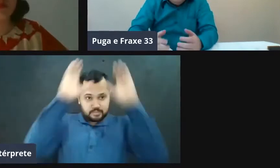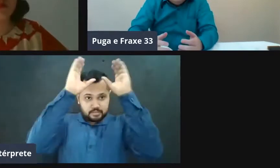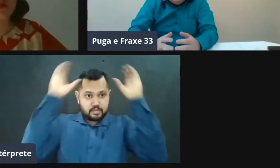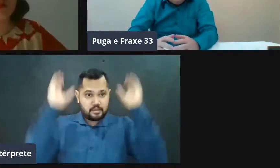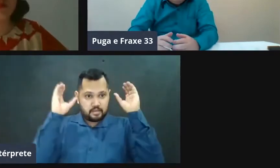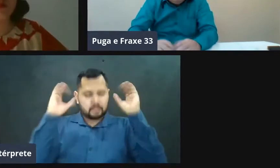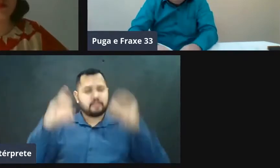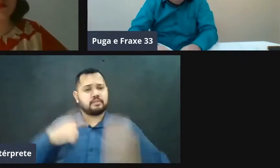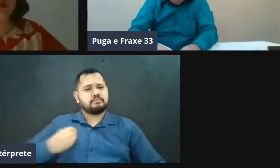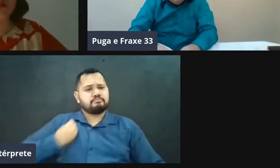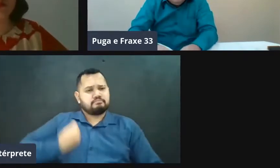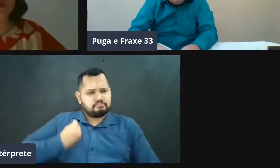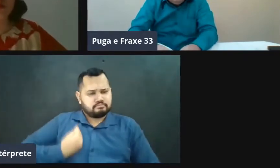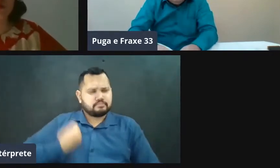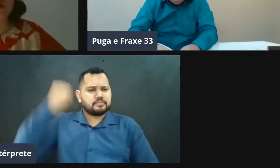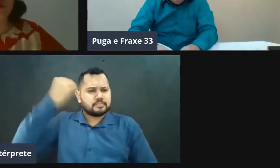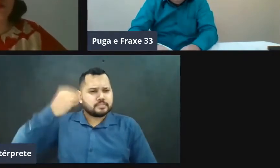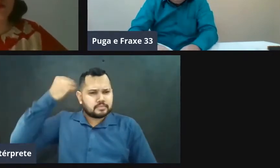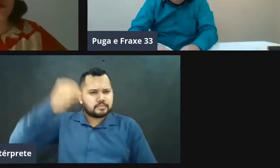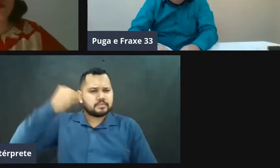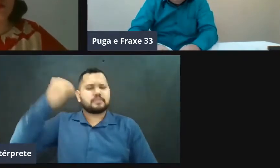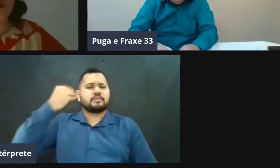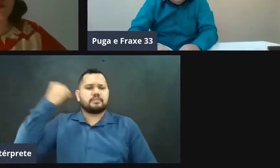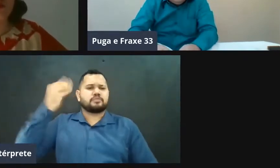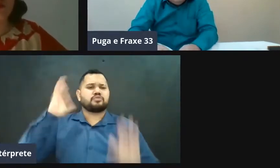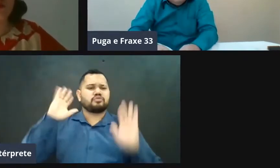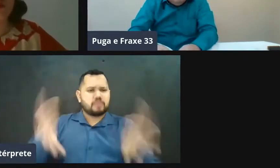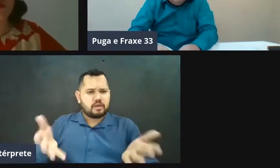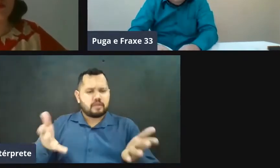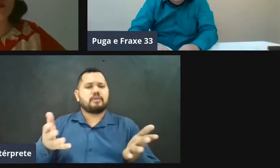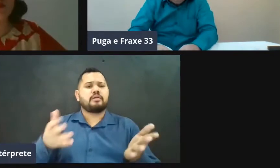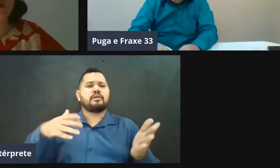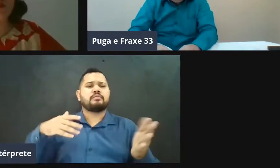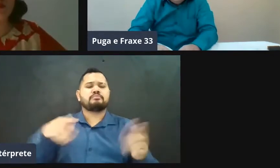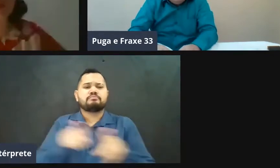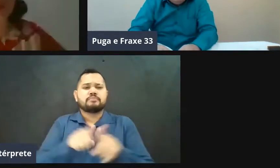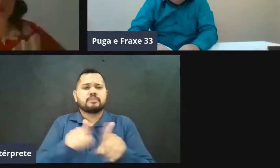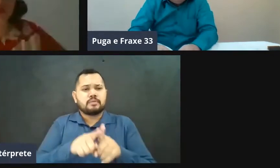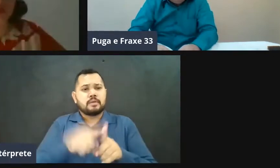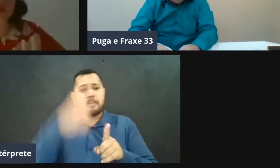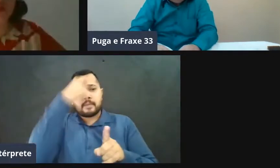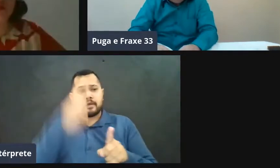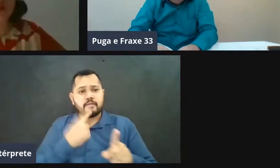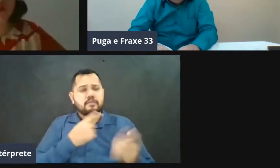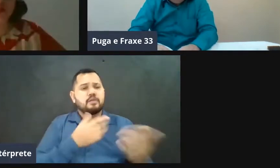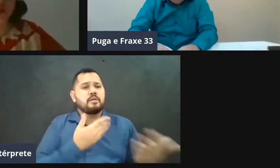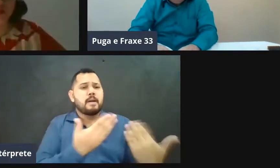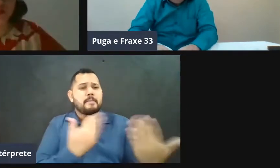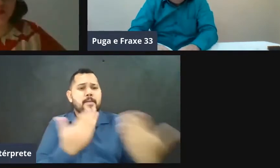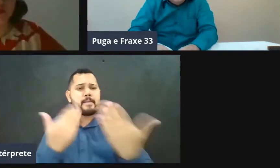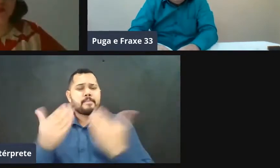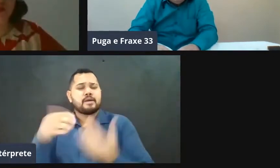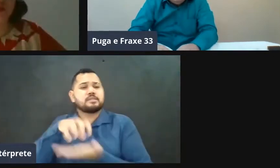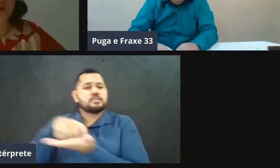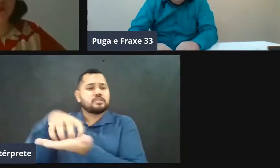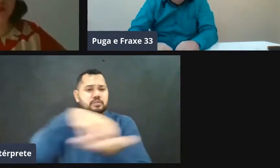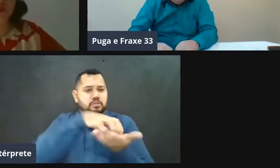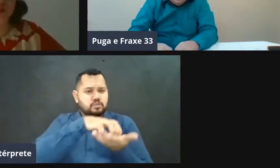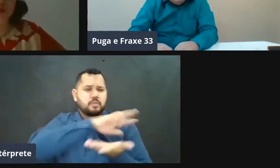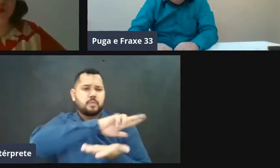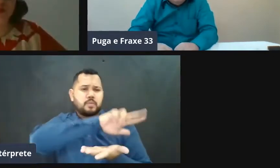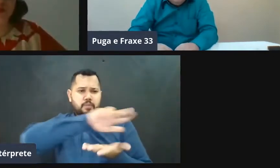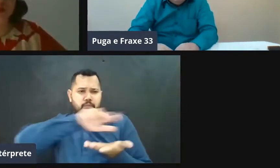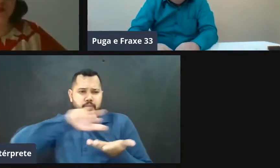uma vivência, tem todo um currículo, tem toda uma tratativa de diálogo com os diversos setores da universidade,